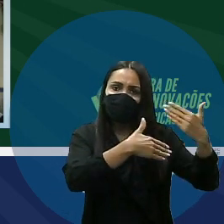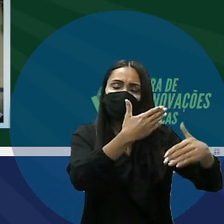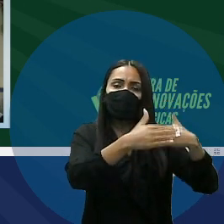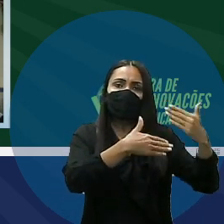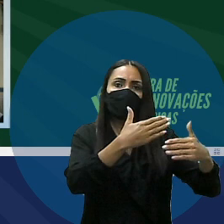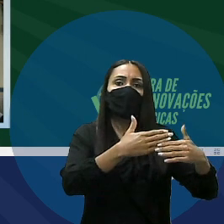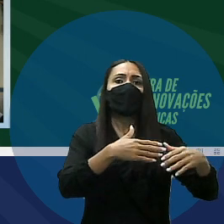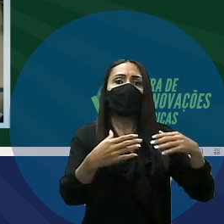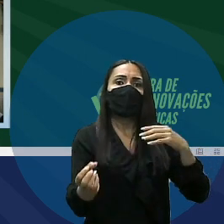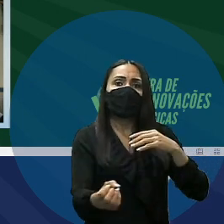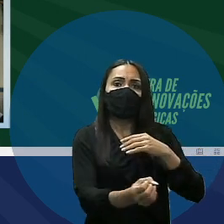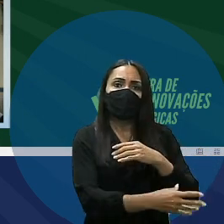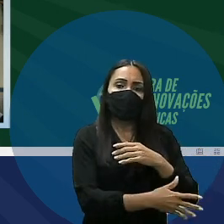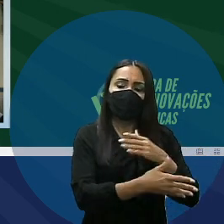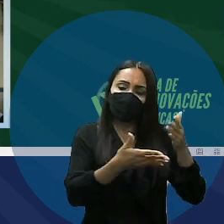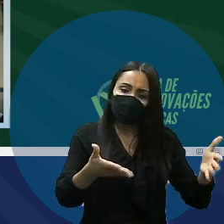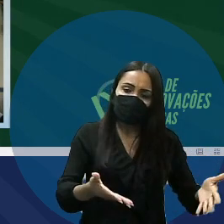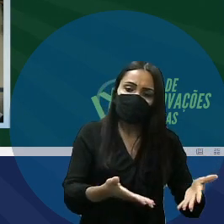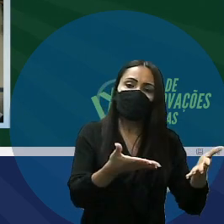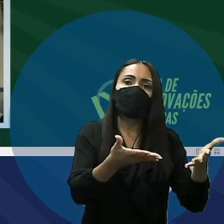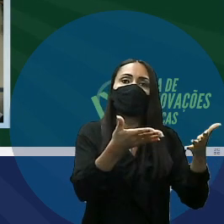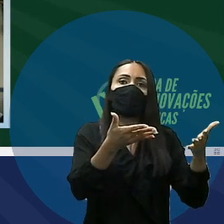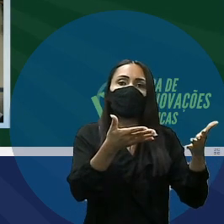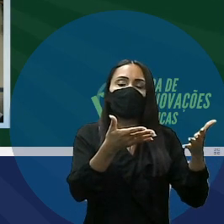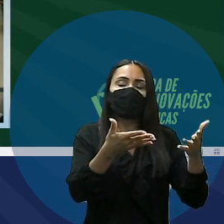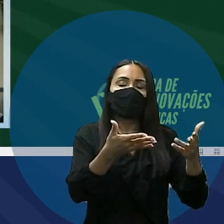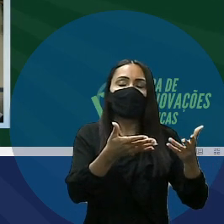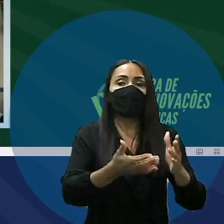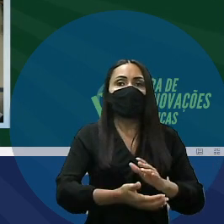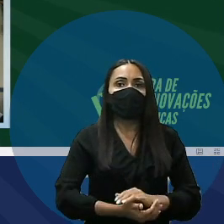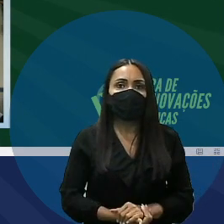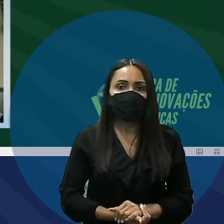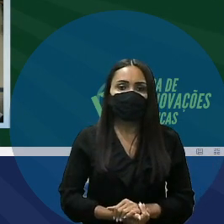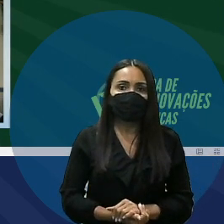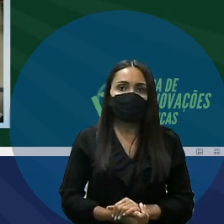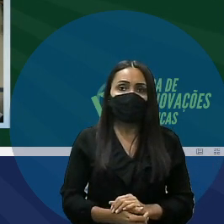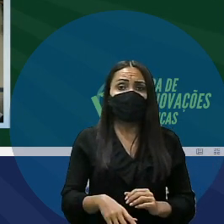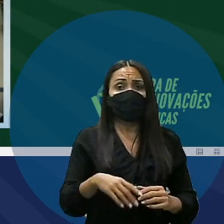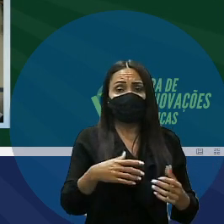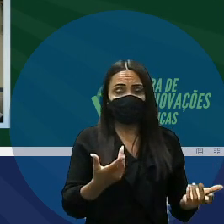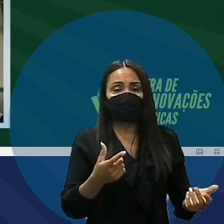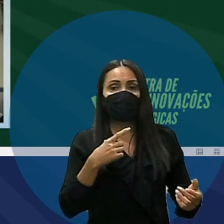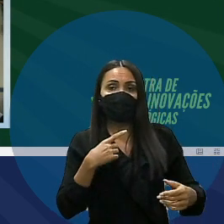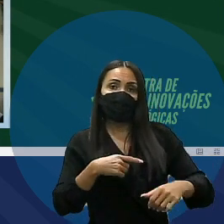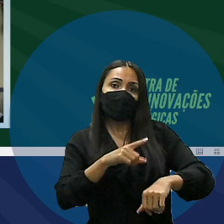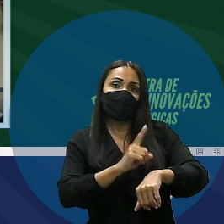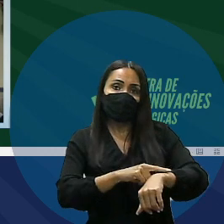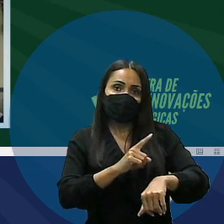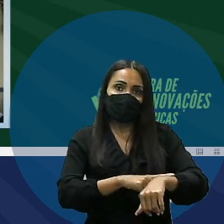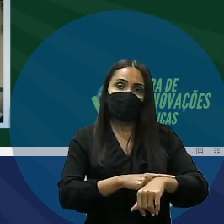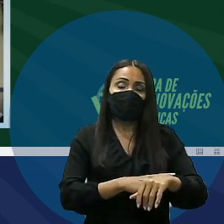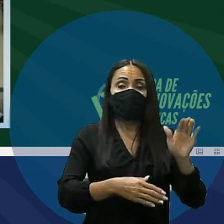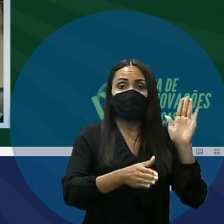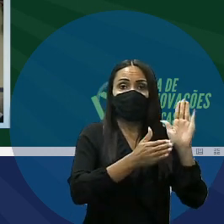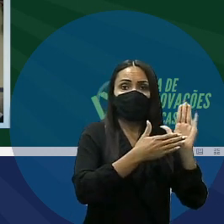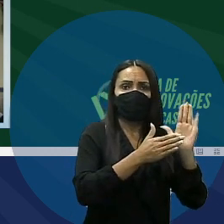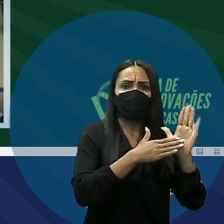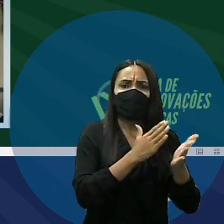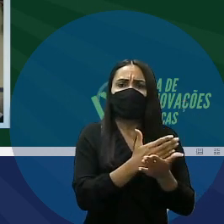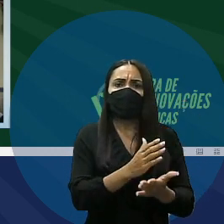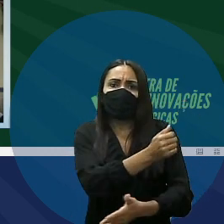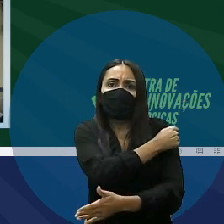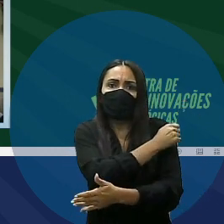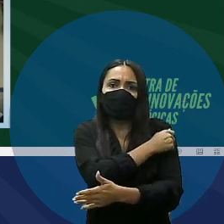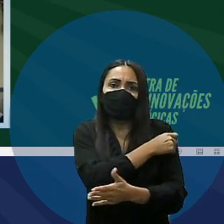novos escritores, né? A gente pensou que, dentro dessa proposta, alguns estudantes que estavam ali